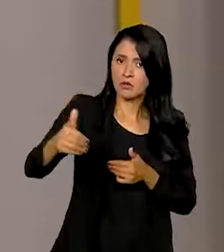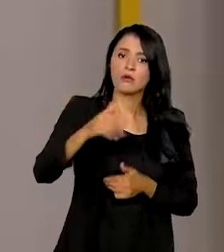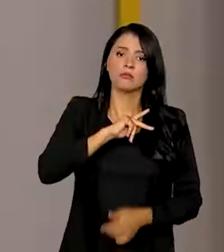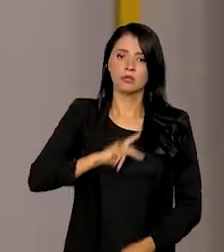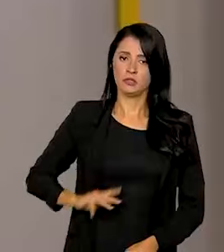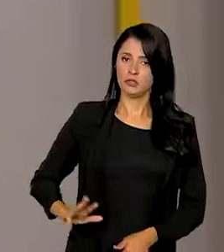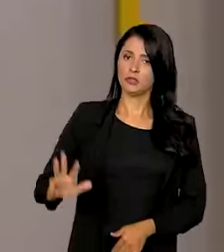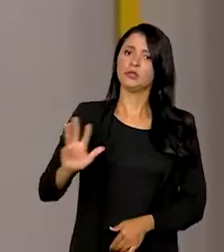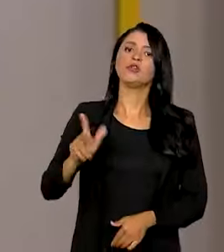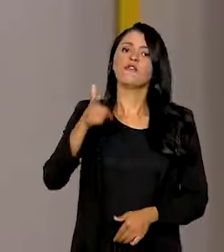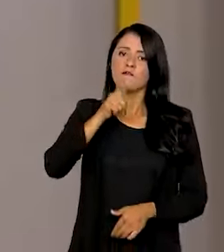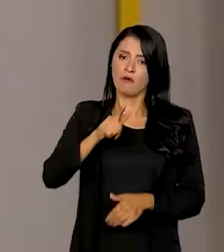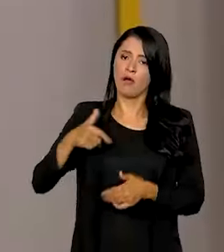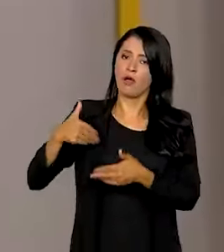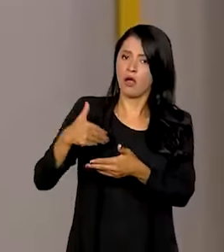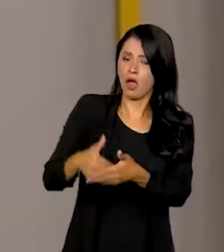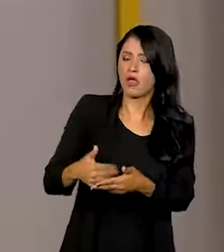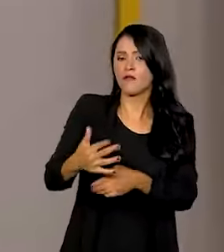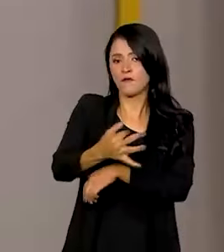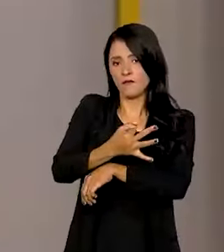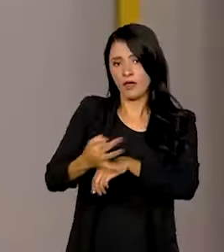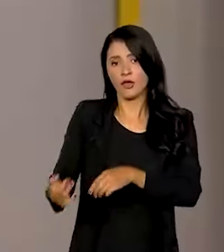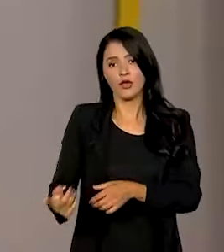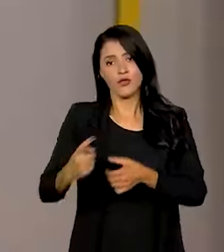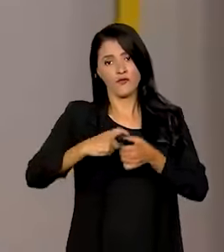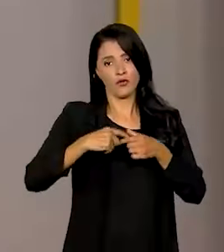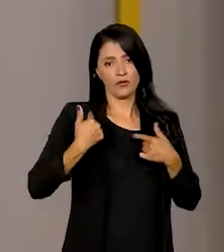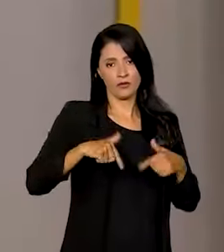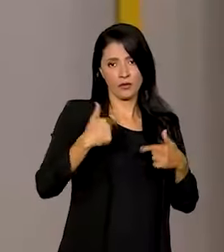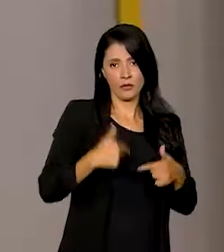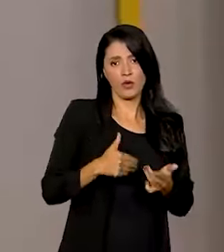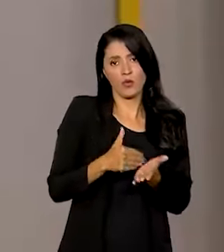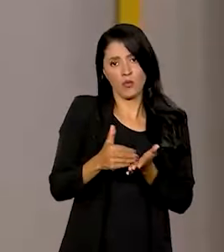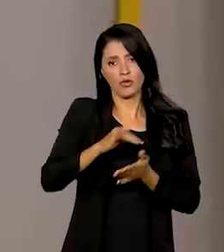Lula vai tirar alguns dias de recesso e retorna ao trabalho no início de janeiro.